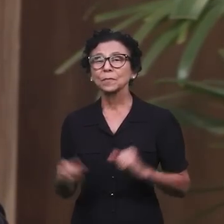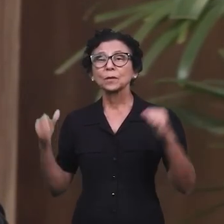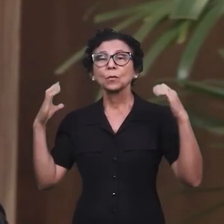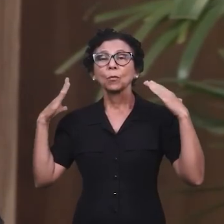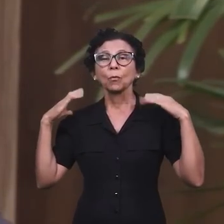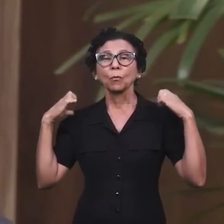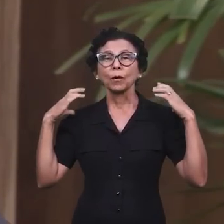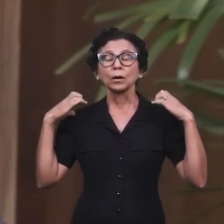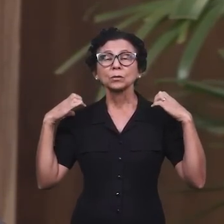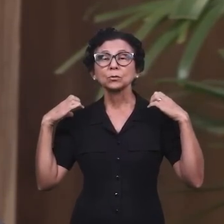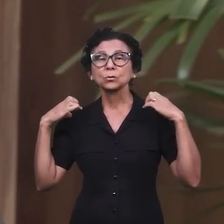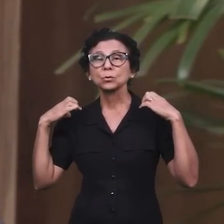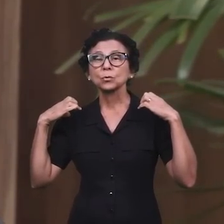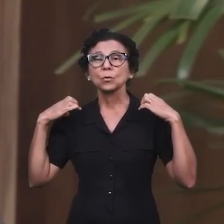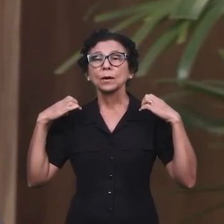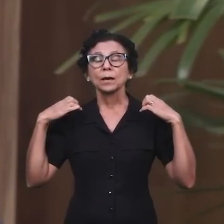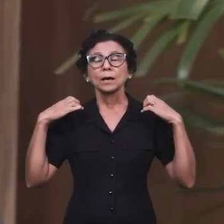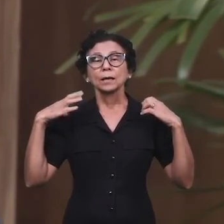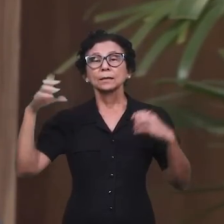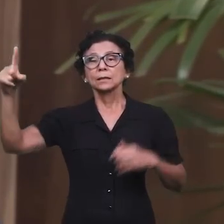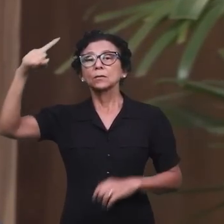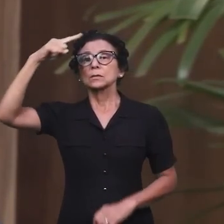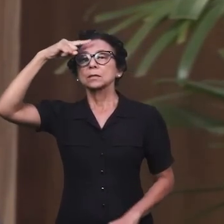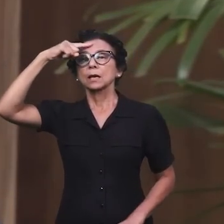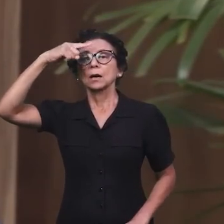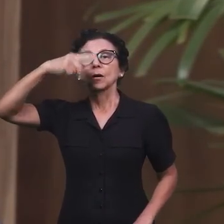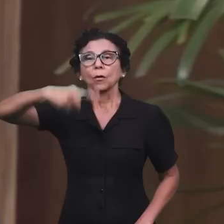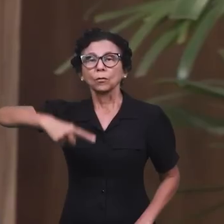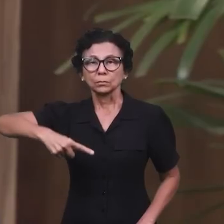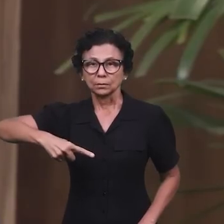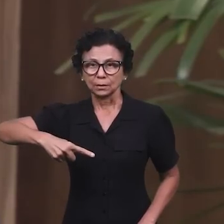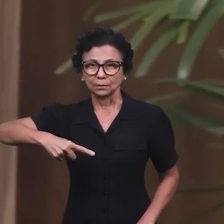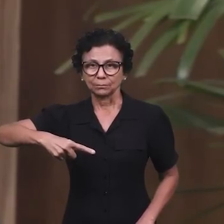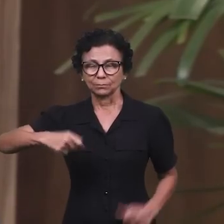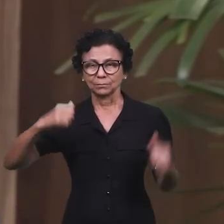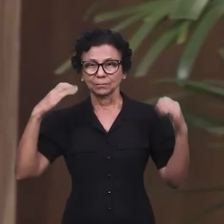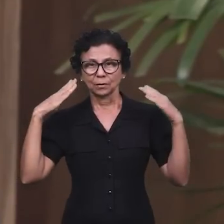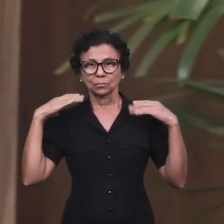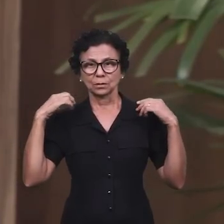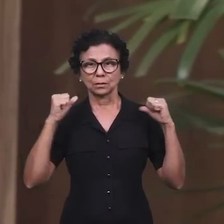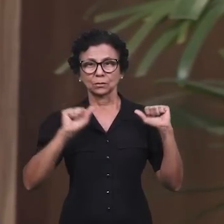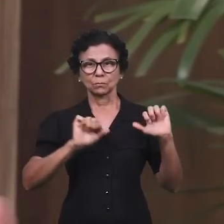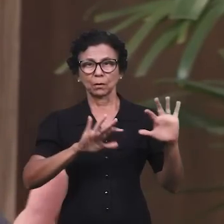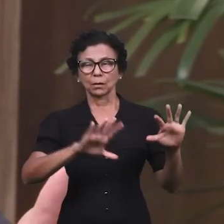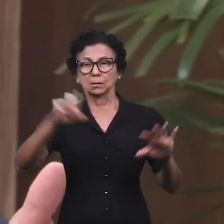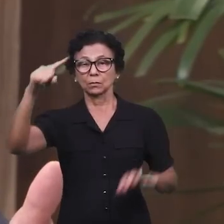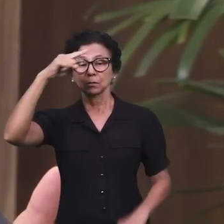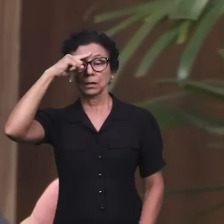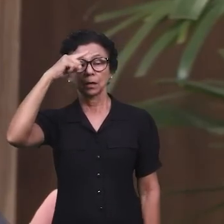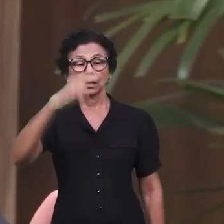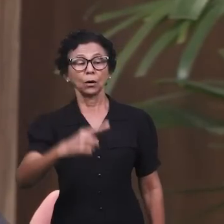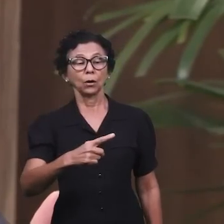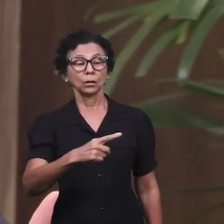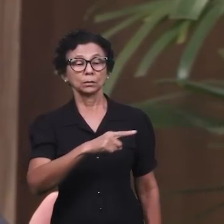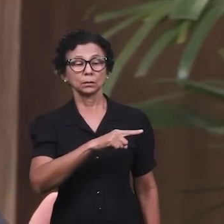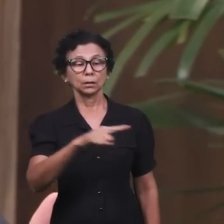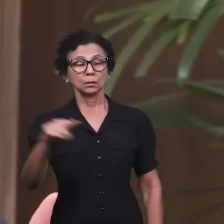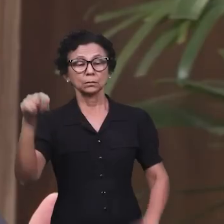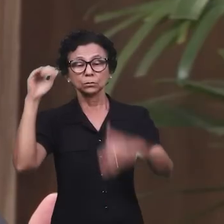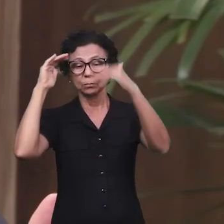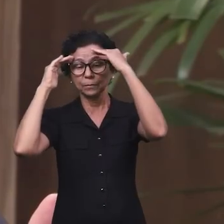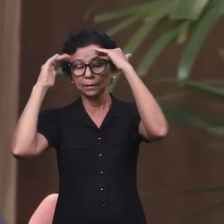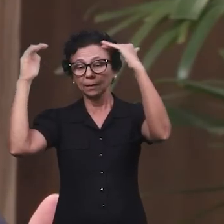executa ordens recebidas da parte de Deus. E nós vemos que toda a heresia ela